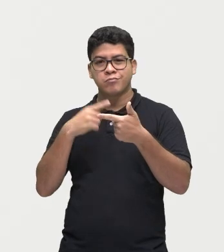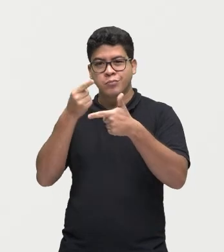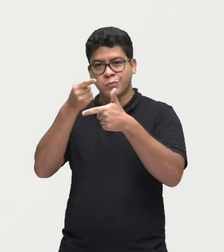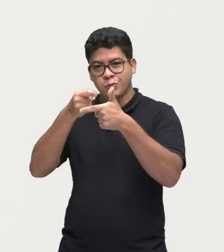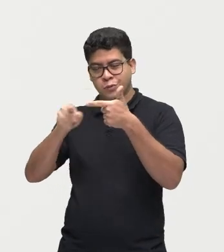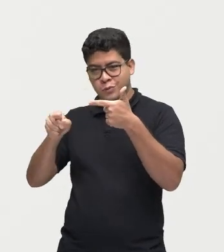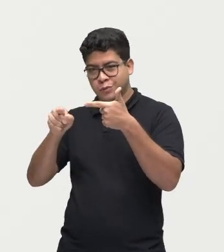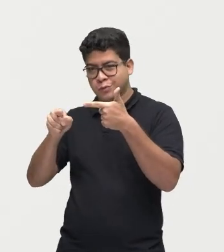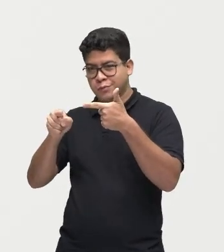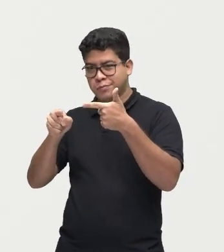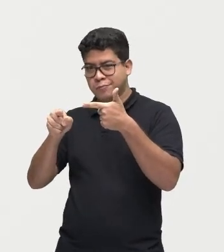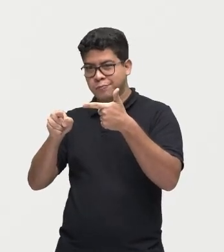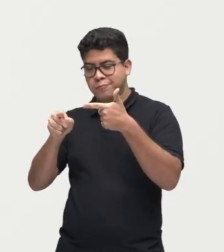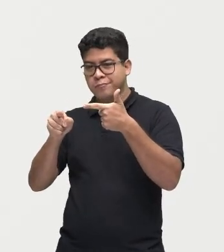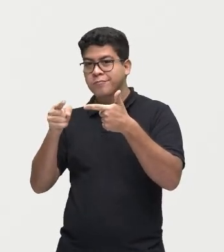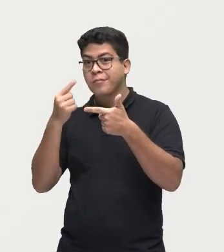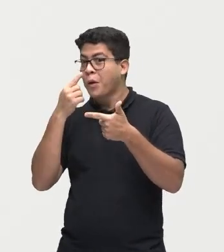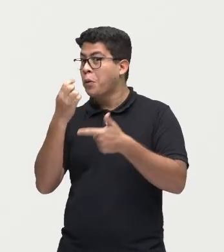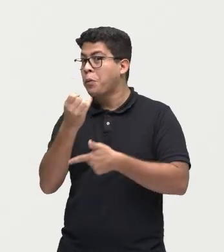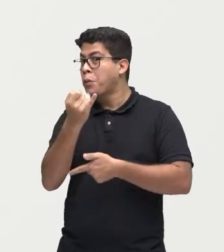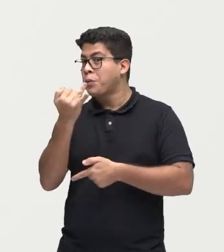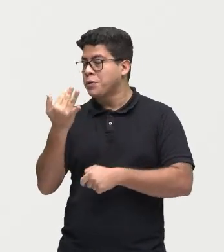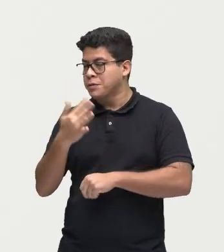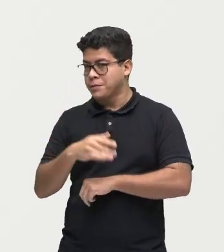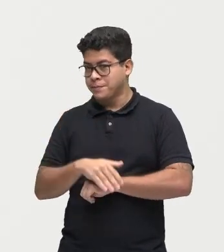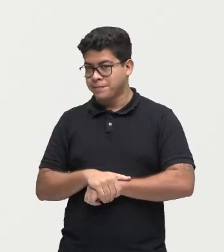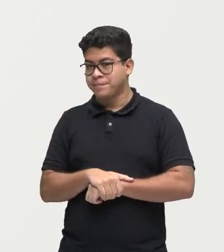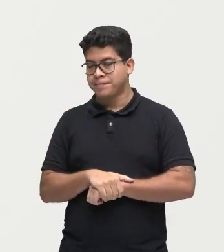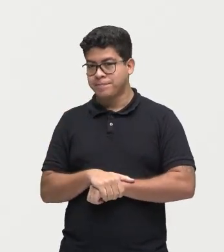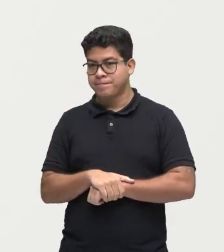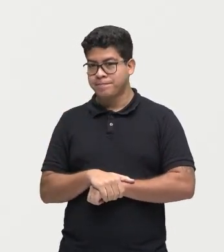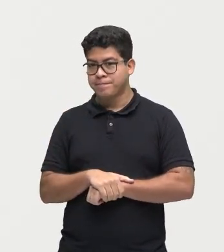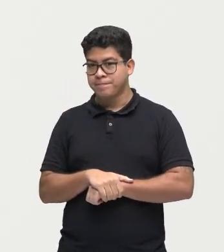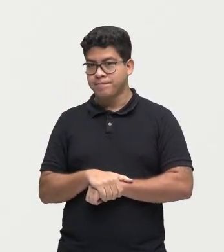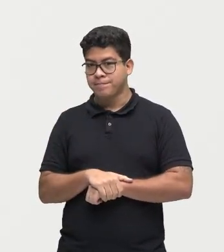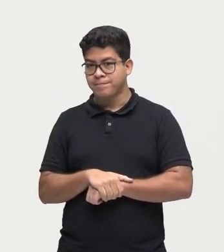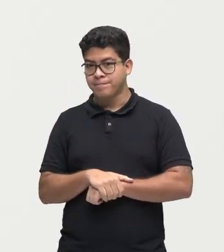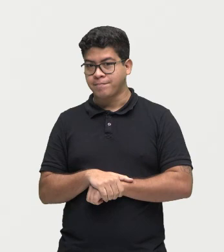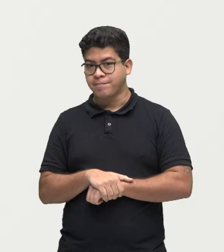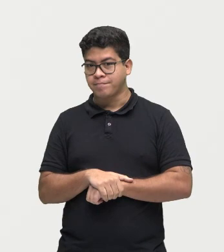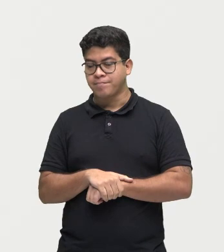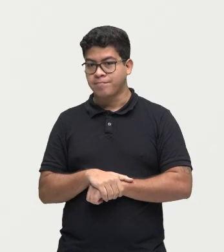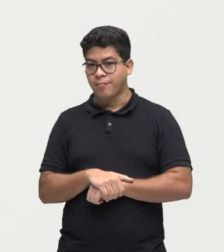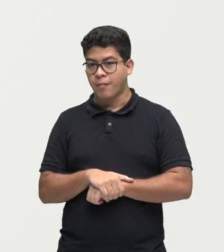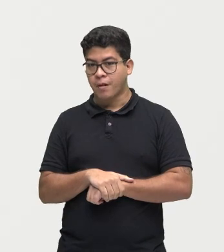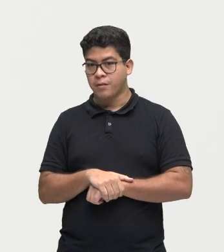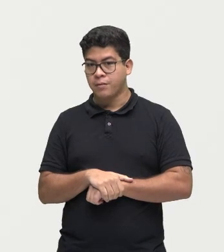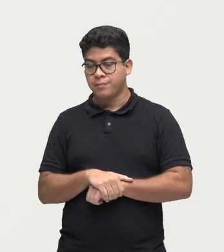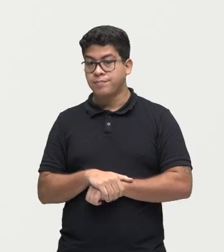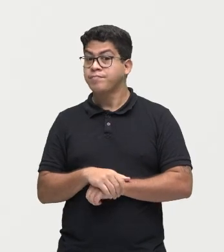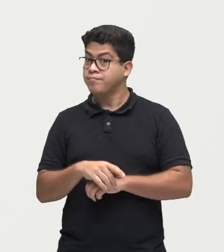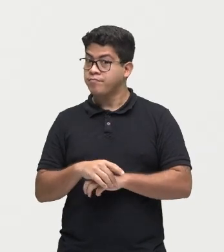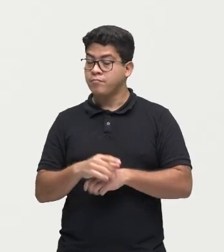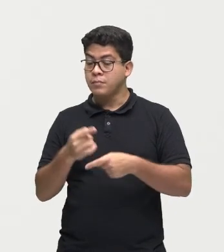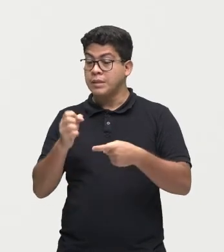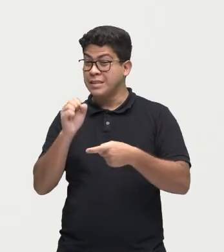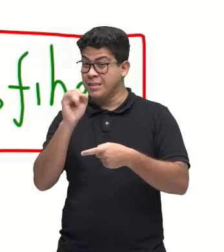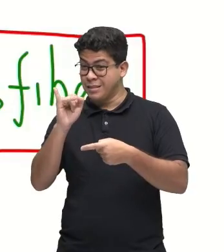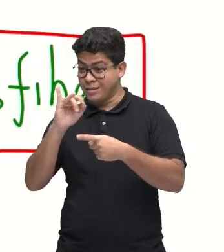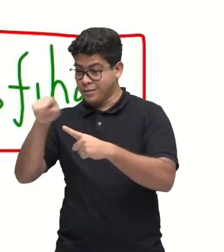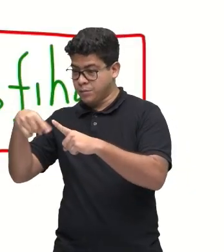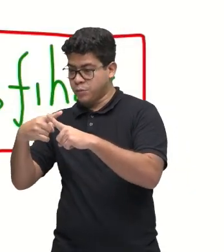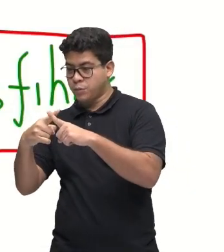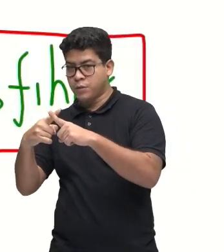18.000. Aí esse 1.800 passou dividindo, porque estava